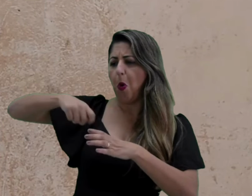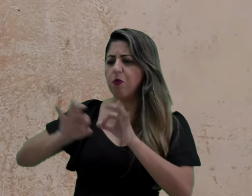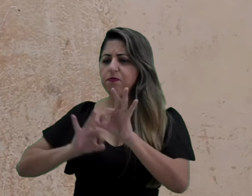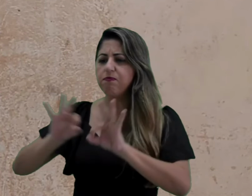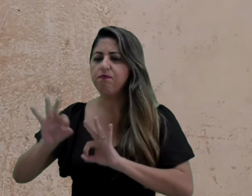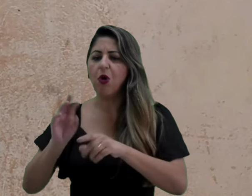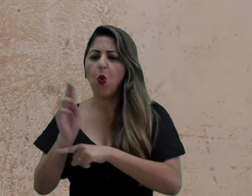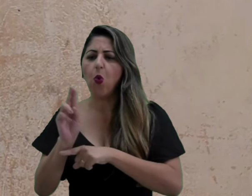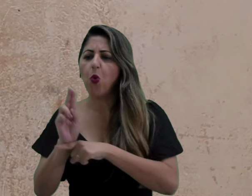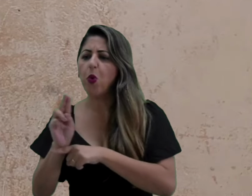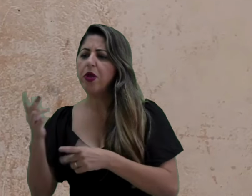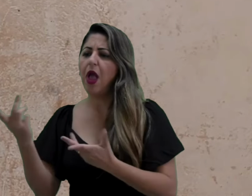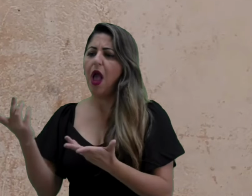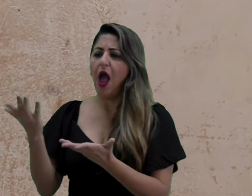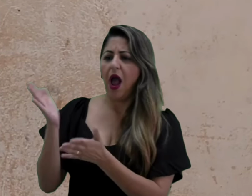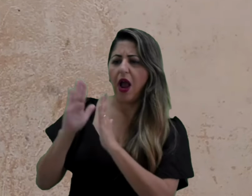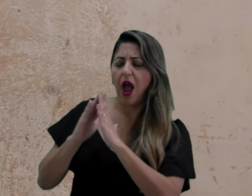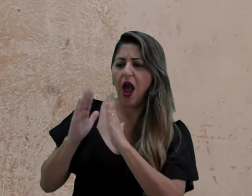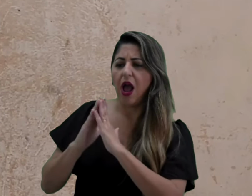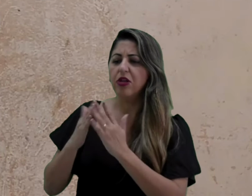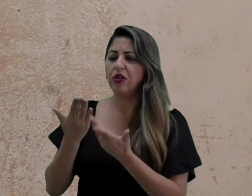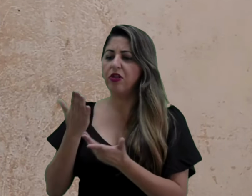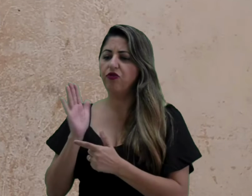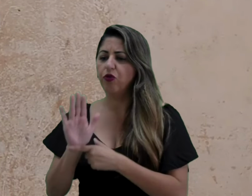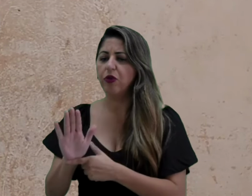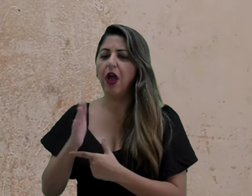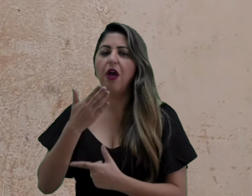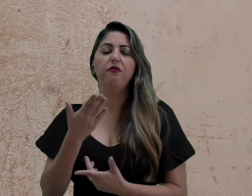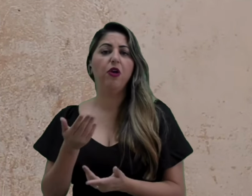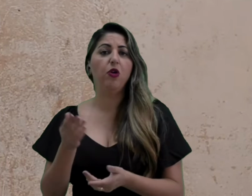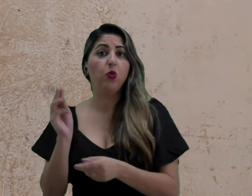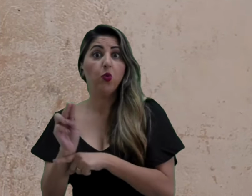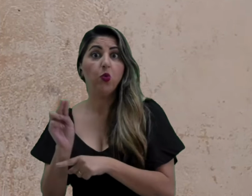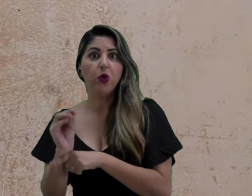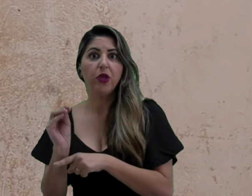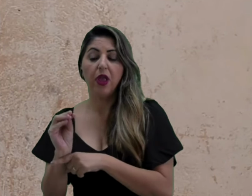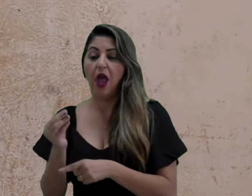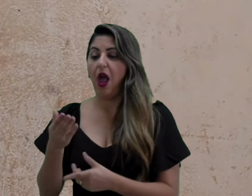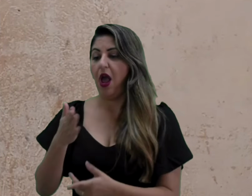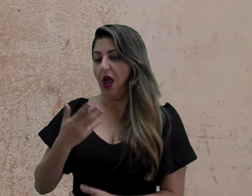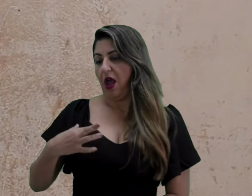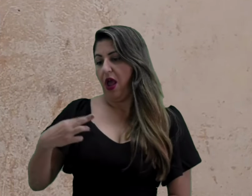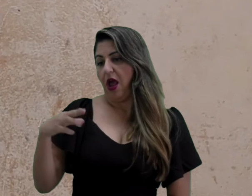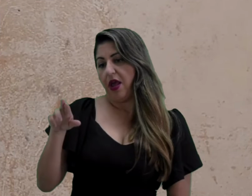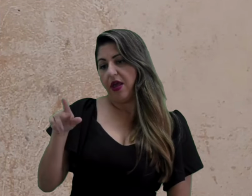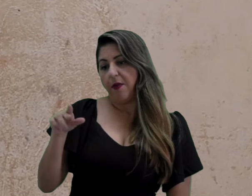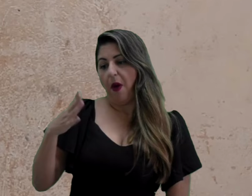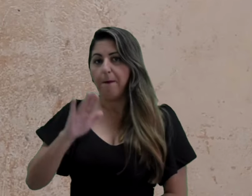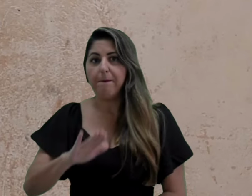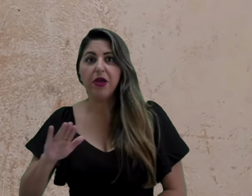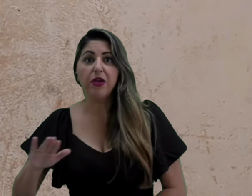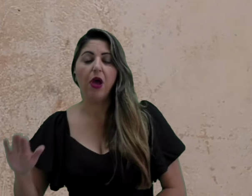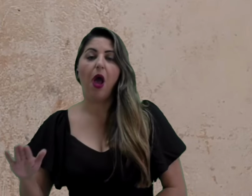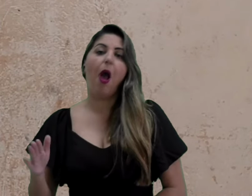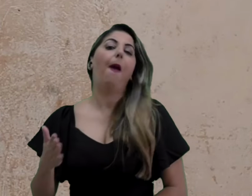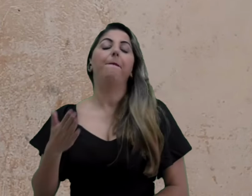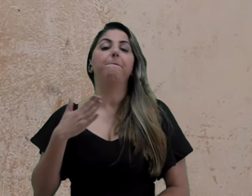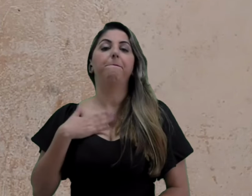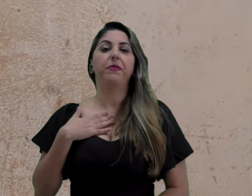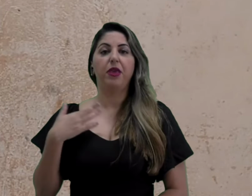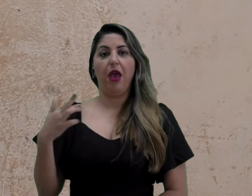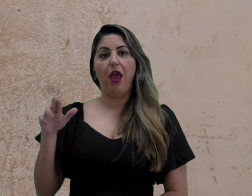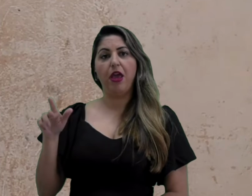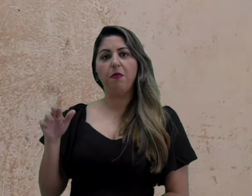cuidado com os irmãos menores, e ainda tomava conta da cabra. A minha irmã saía de casa quebrada. O